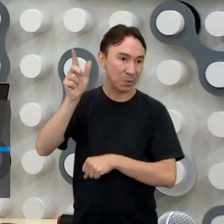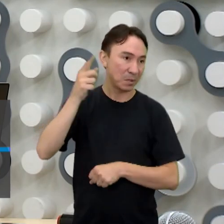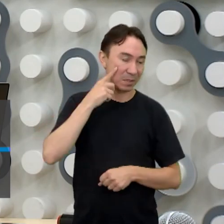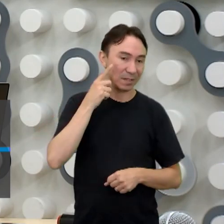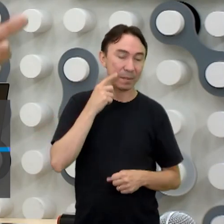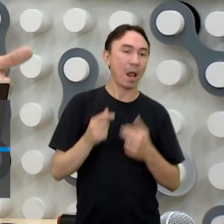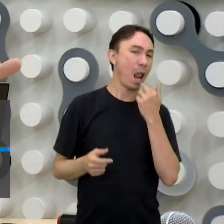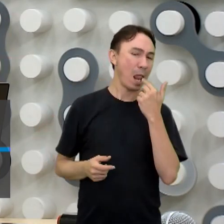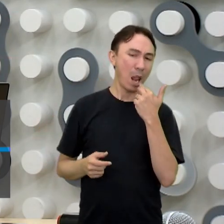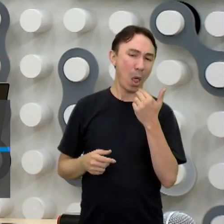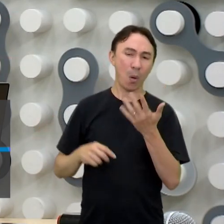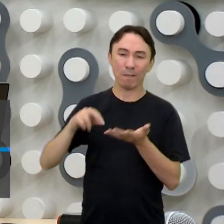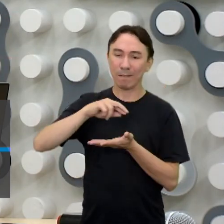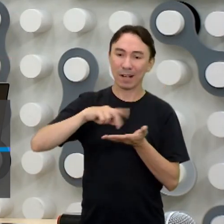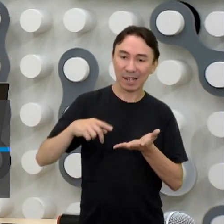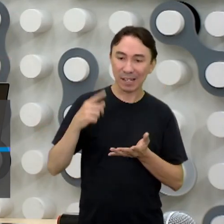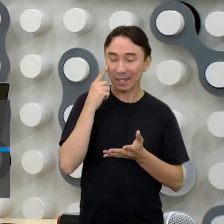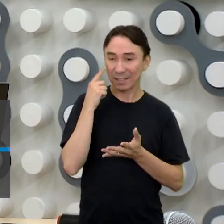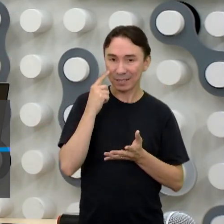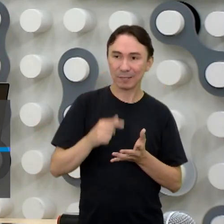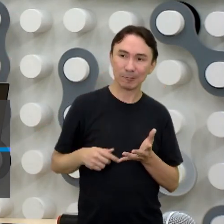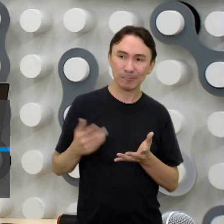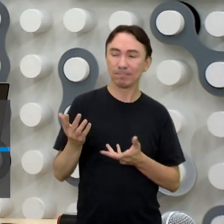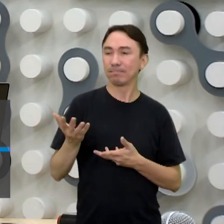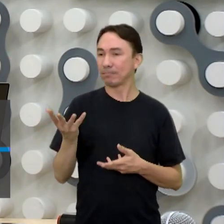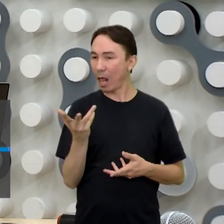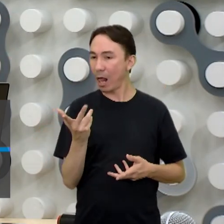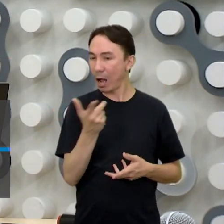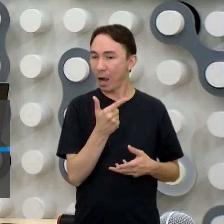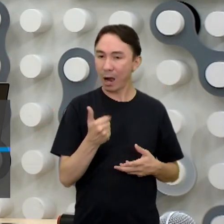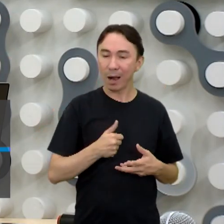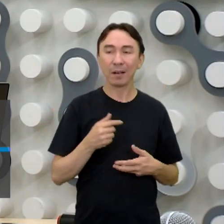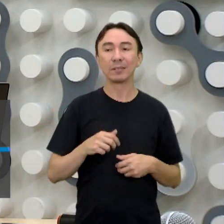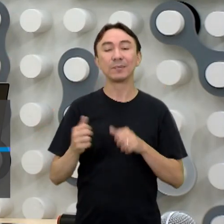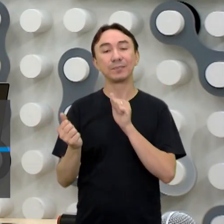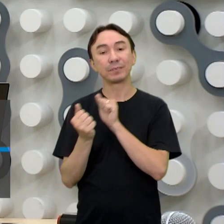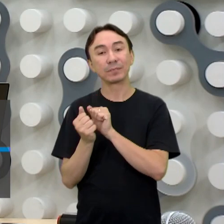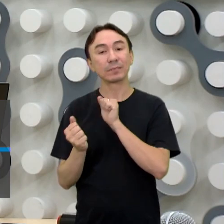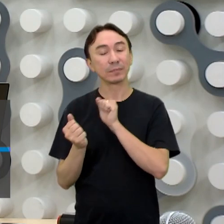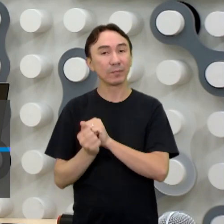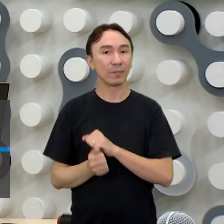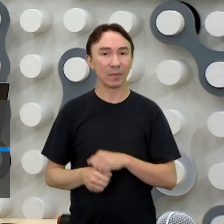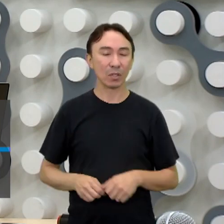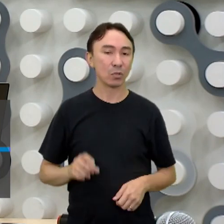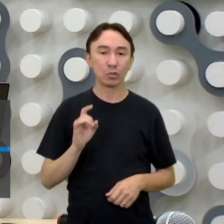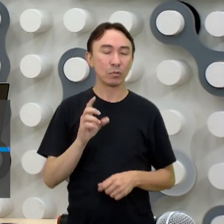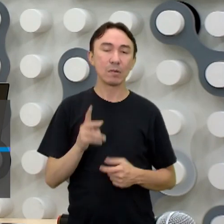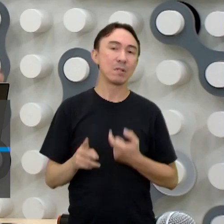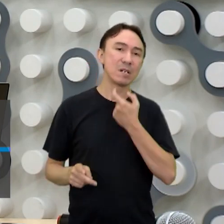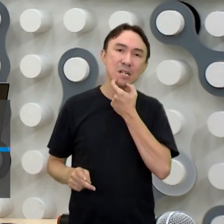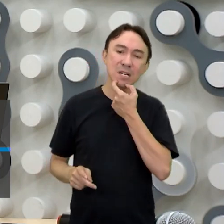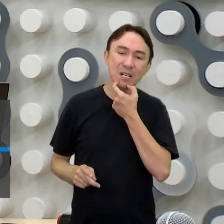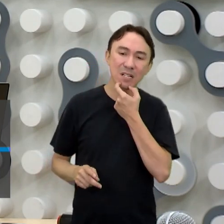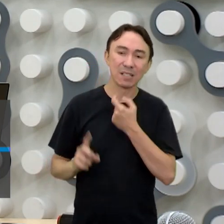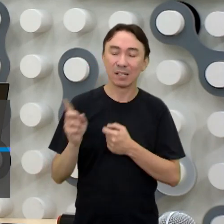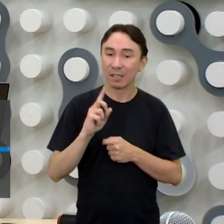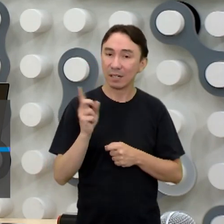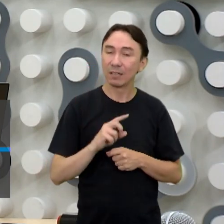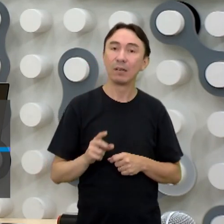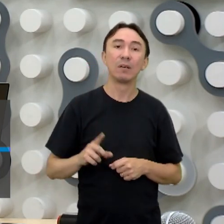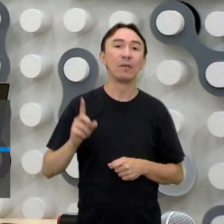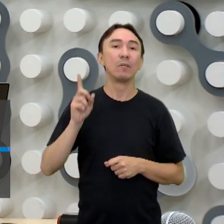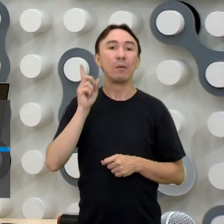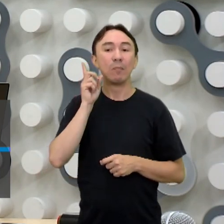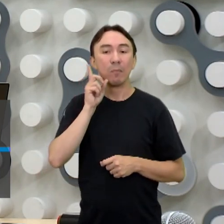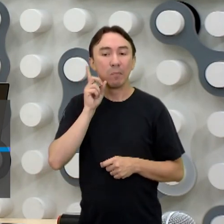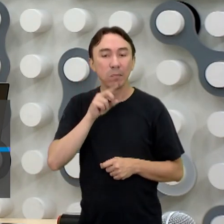pessoas de outros países, essa pessoa tem que ter um domínio muito bom de outros idiomas, não apenas do inglês, né? Inglês, espanhol, italiano, francês e